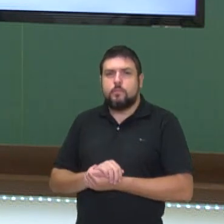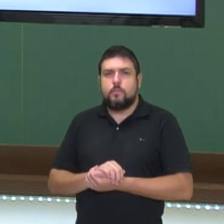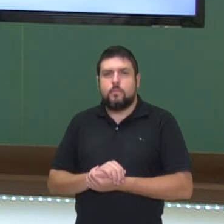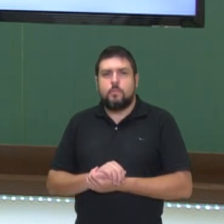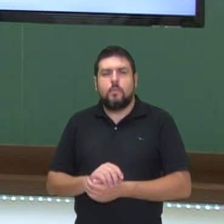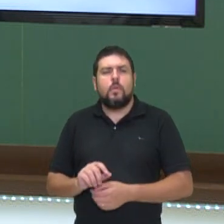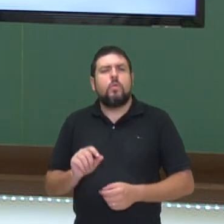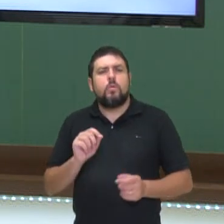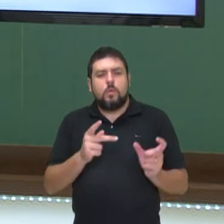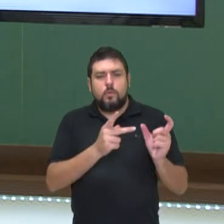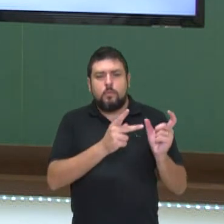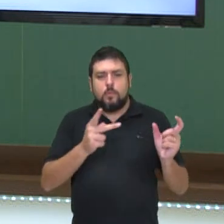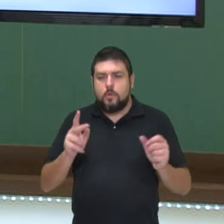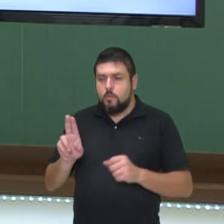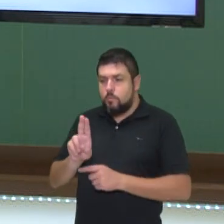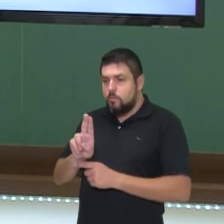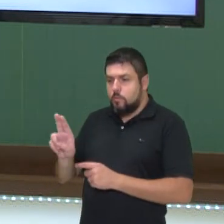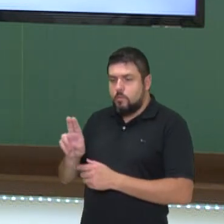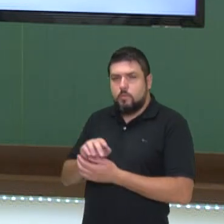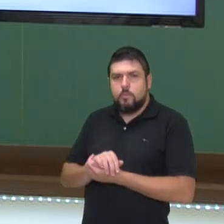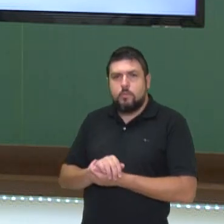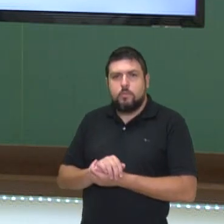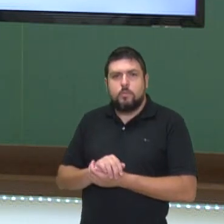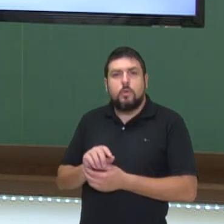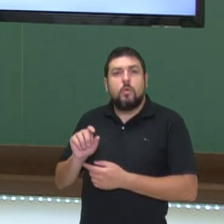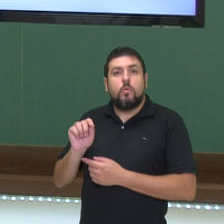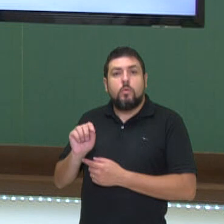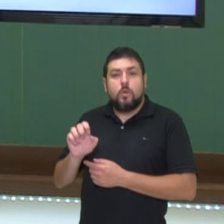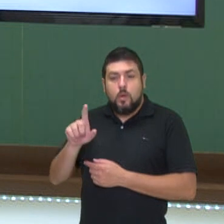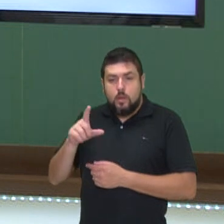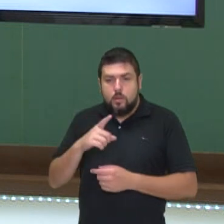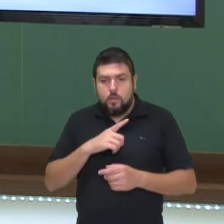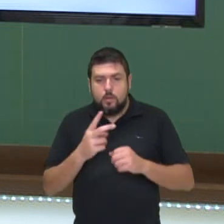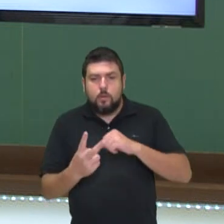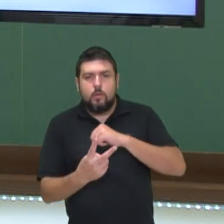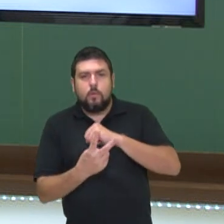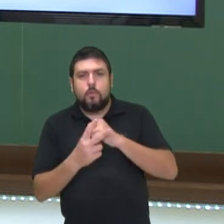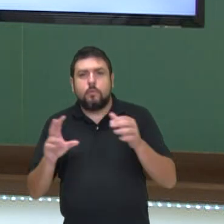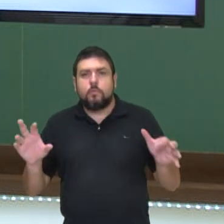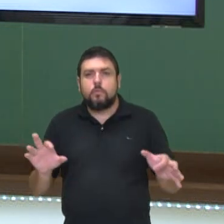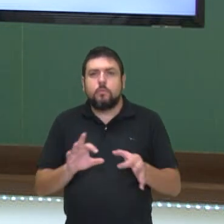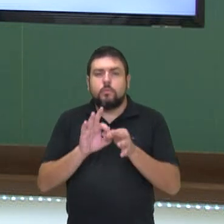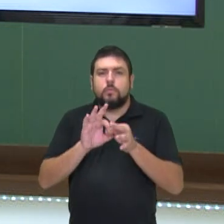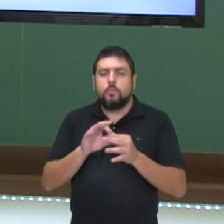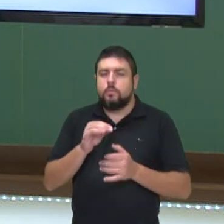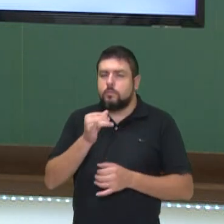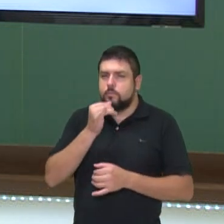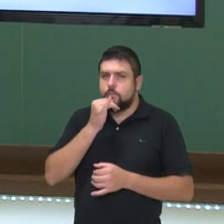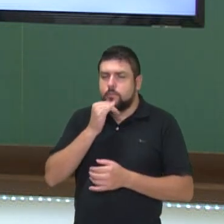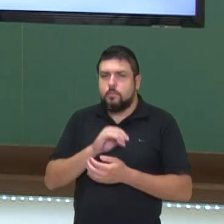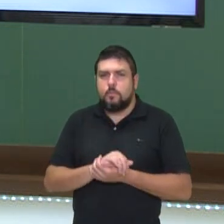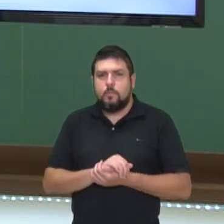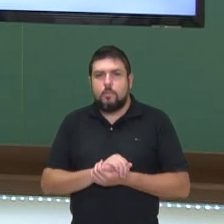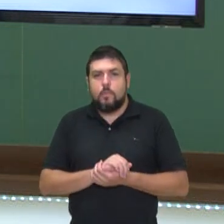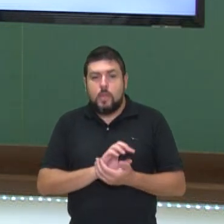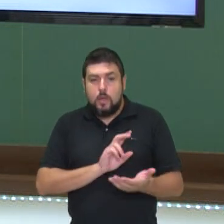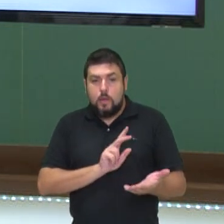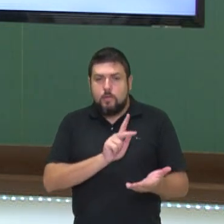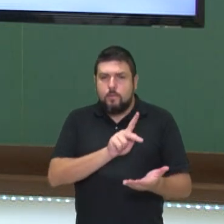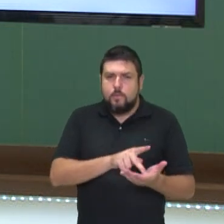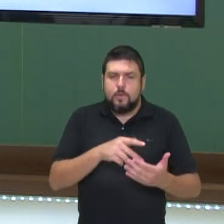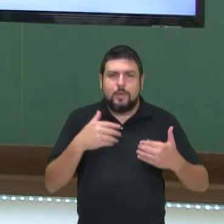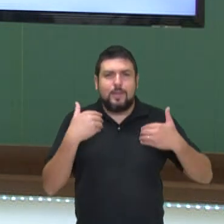um predicado nominal, quando nós temos a ocorrência de um verbo de ligação. Vejamos esse exemplo. A verdadeira alegria é